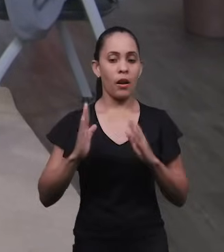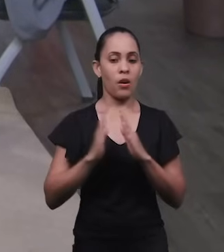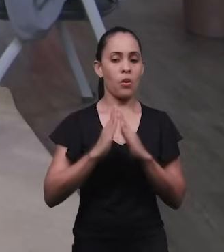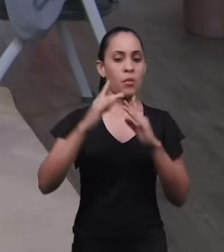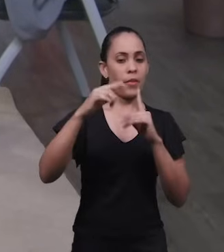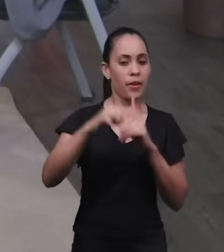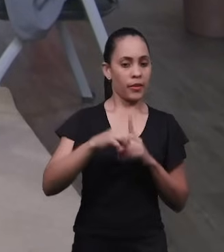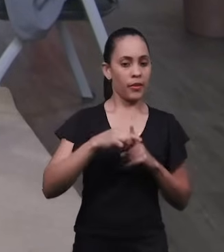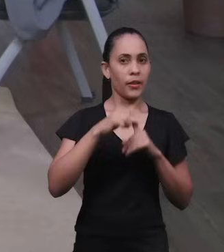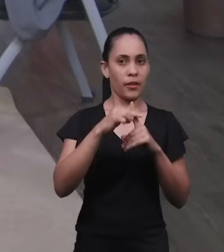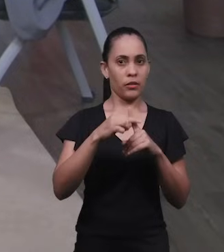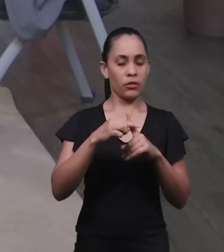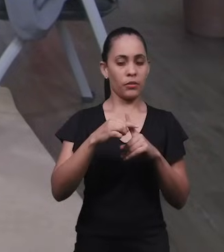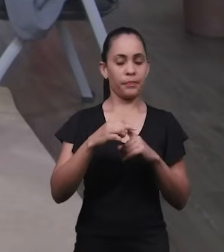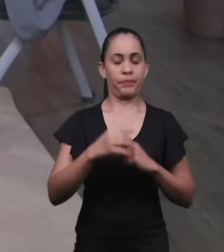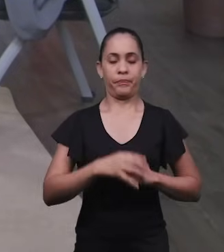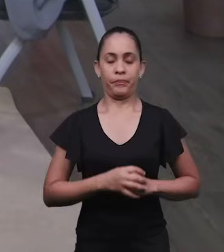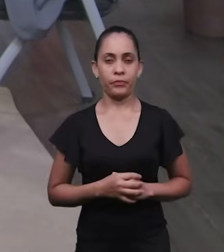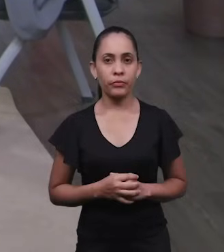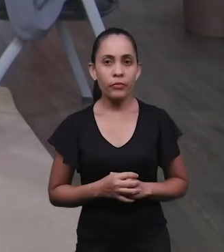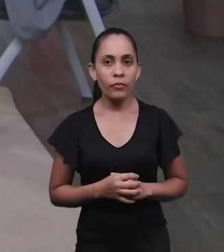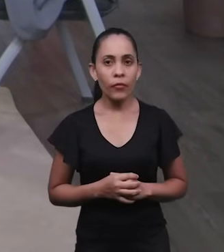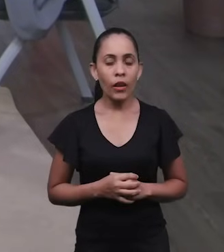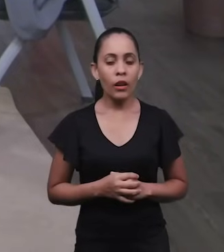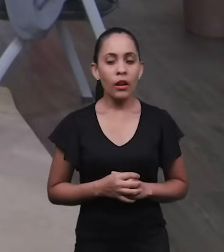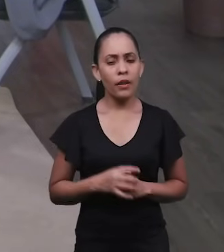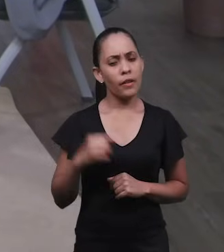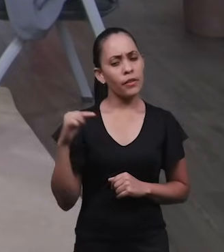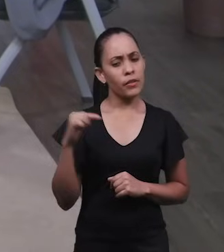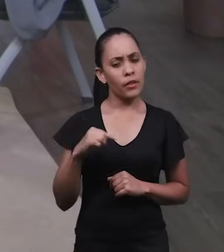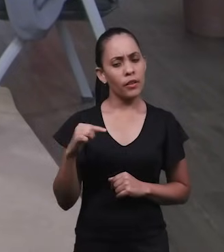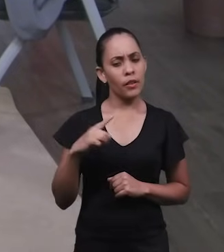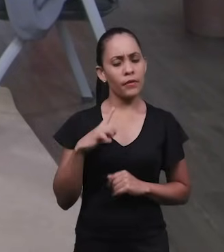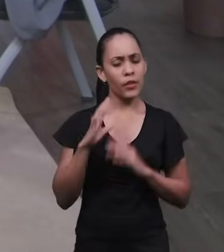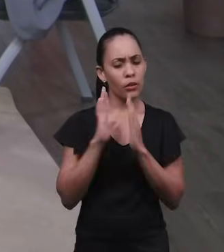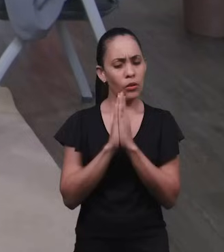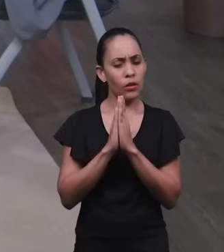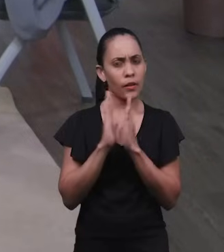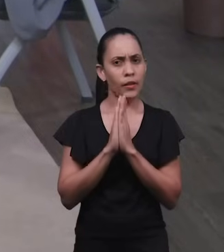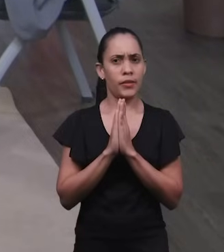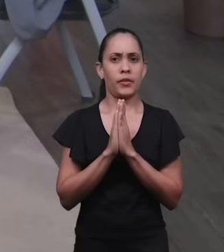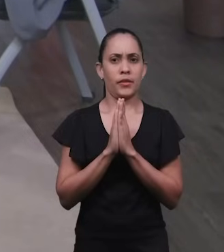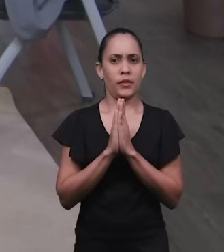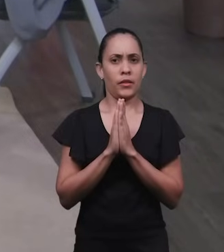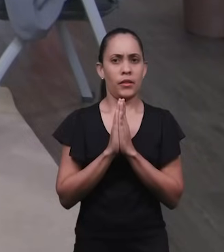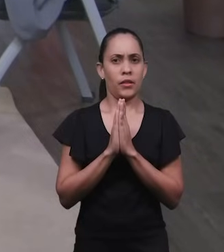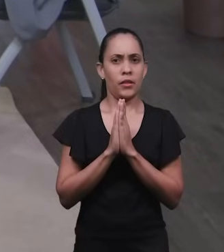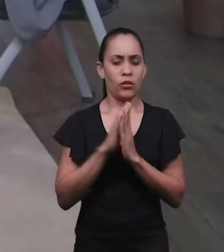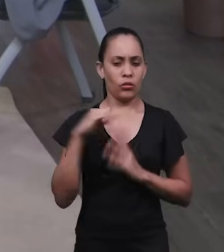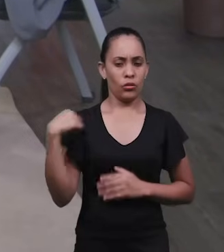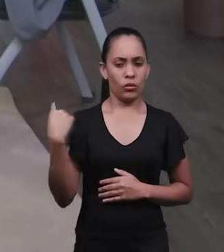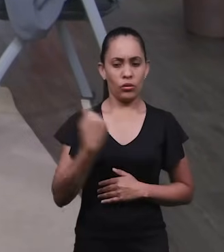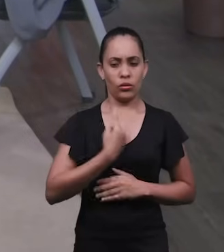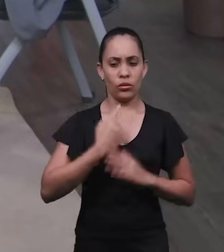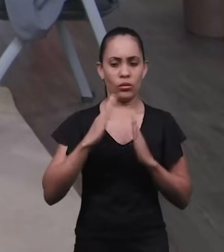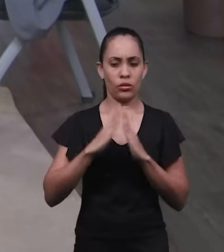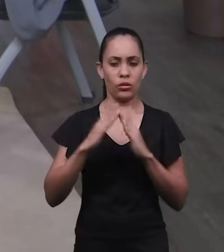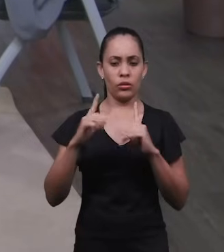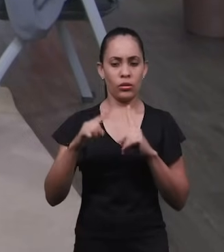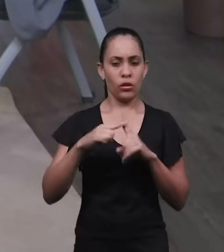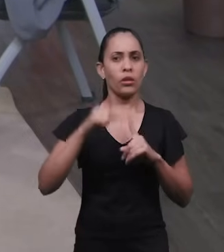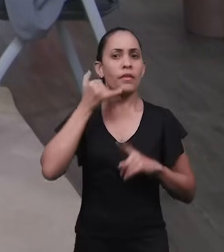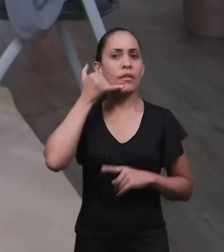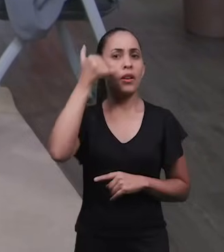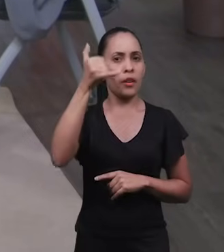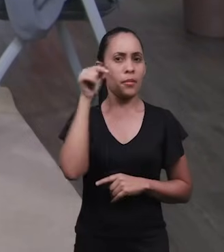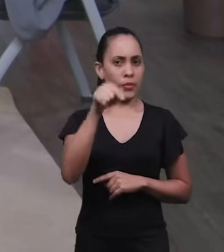nossas igrejas. Ou melhor, fique em oração que uma de nossas igrejas